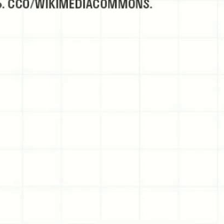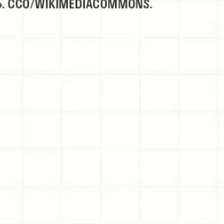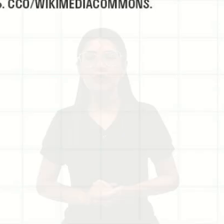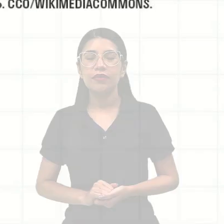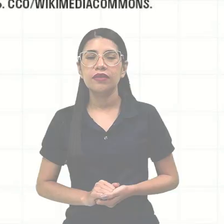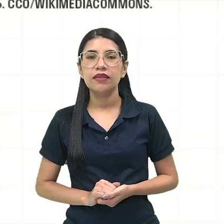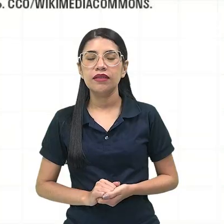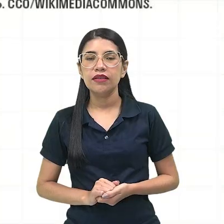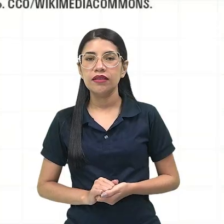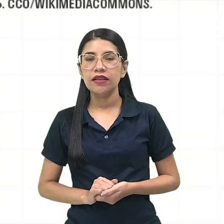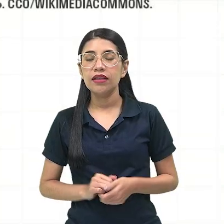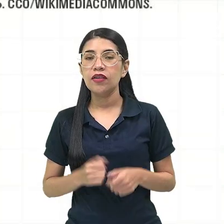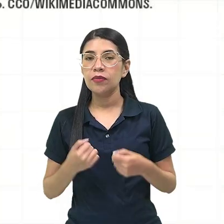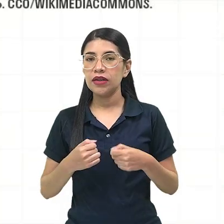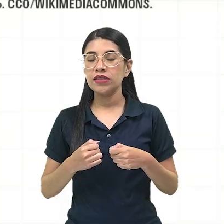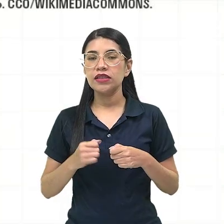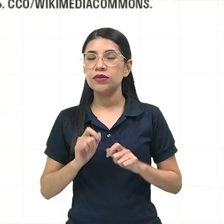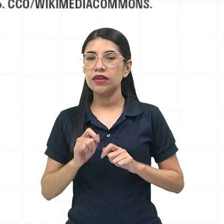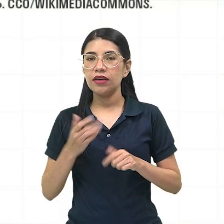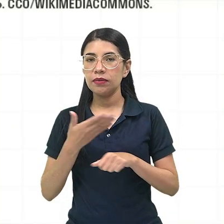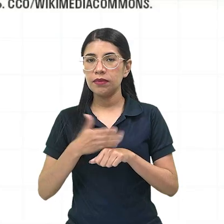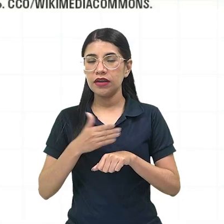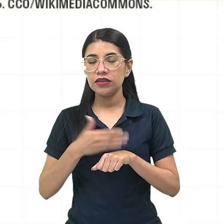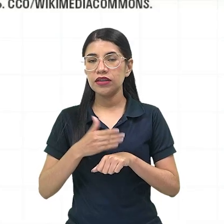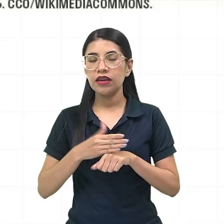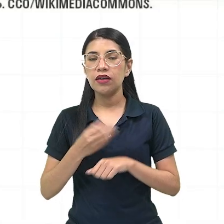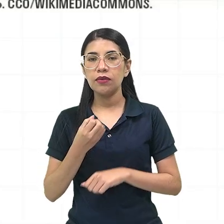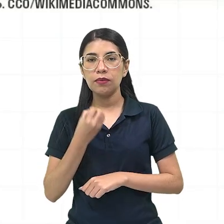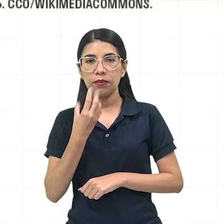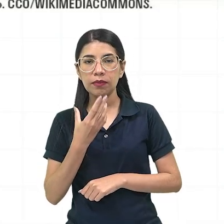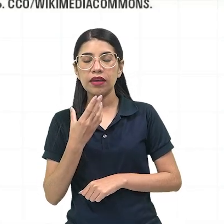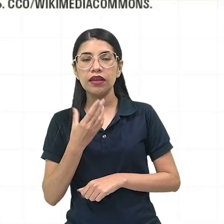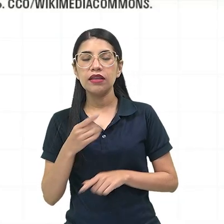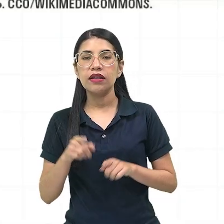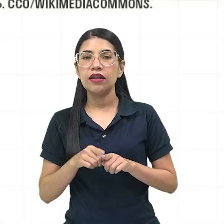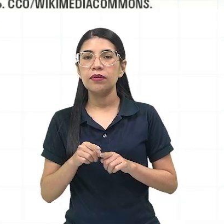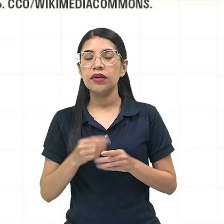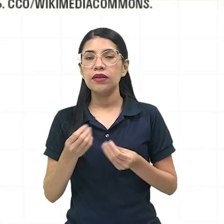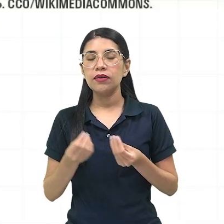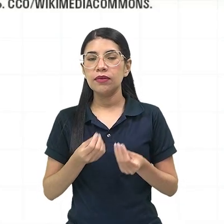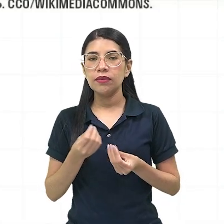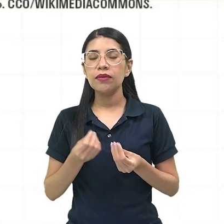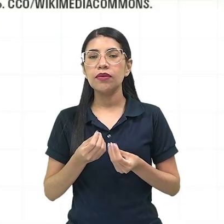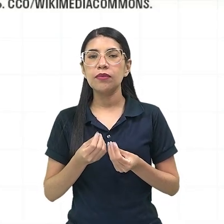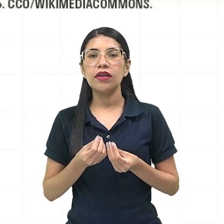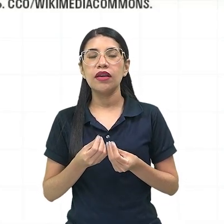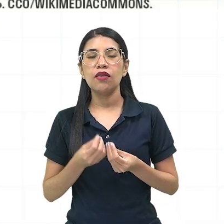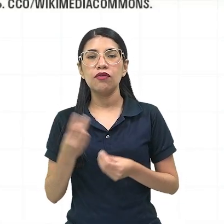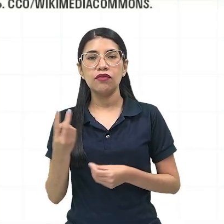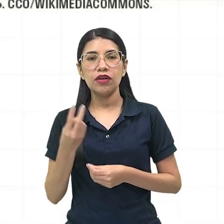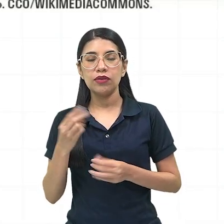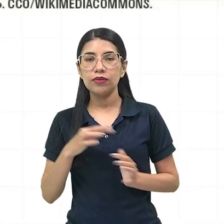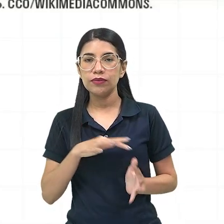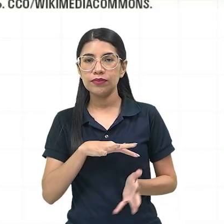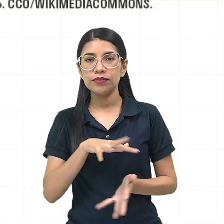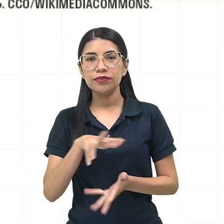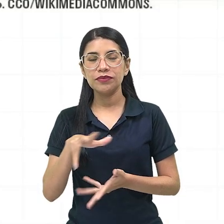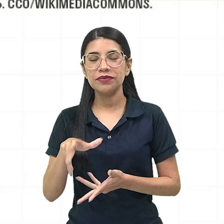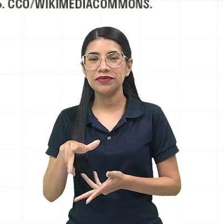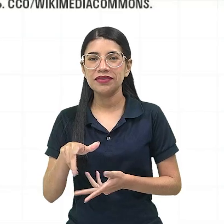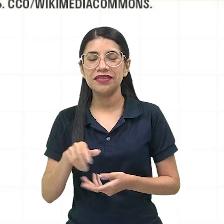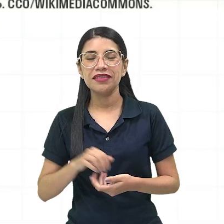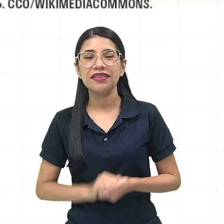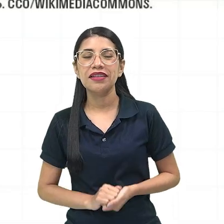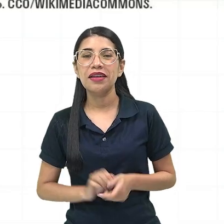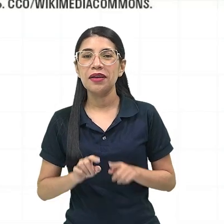eu devo ser? Fazer o bem. Fazer o bem com uma validade universal. E aqui, embora